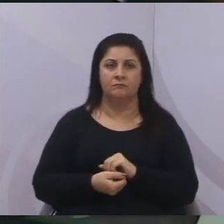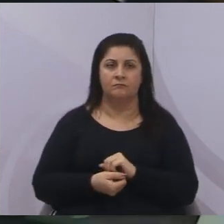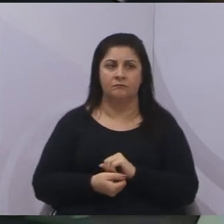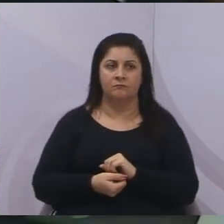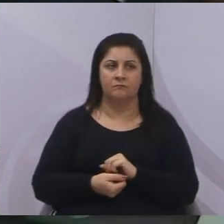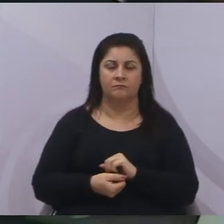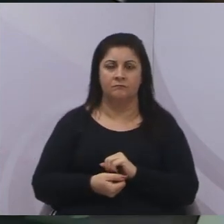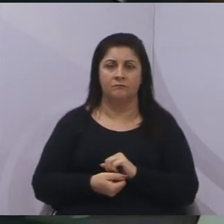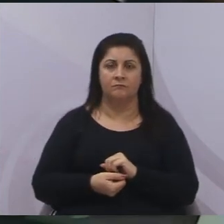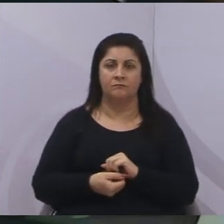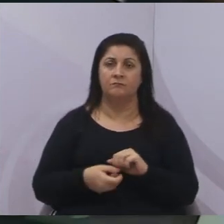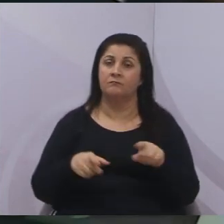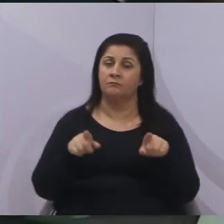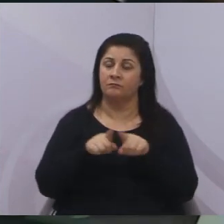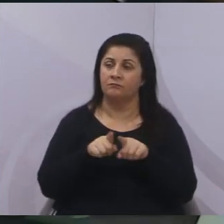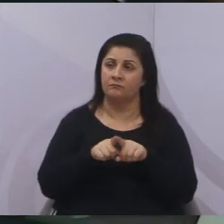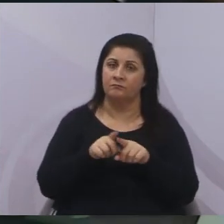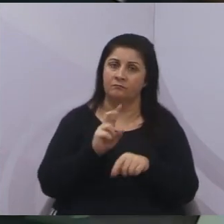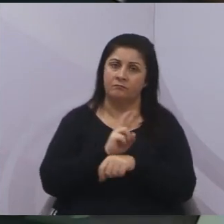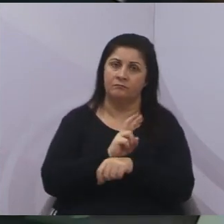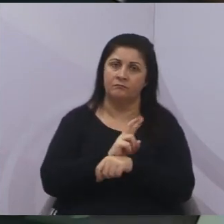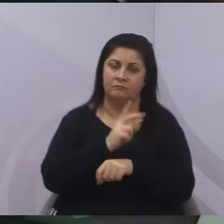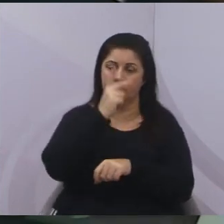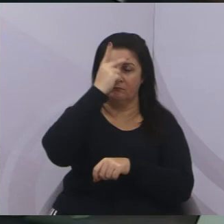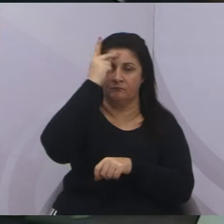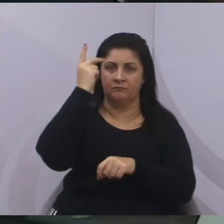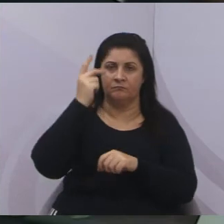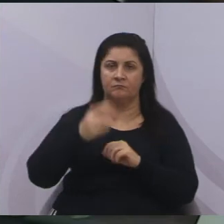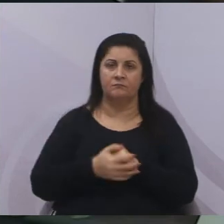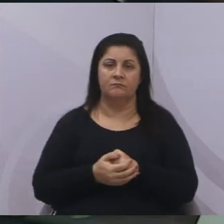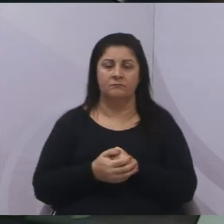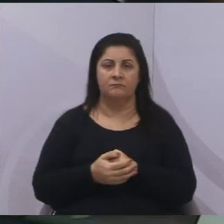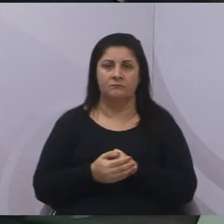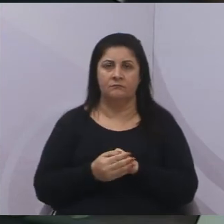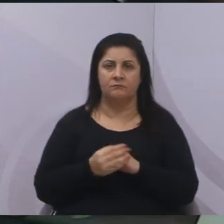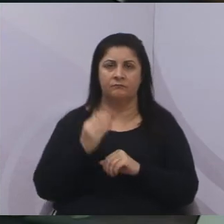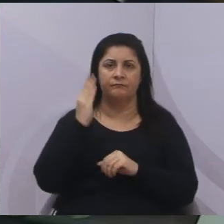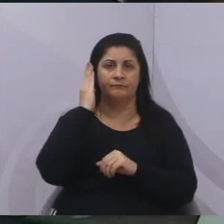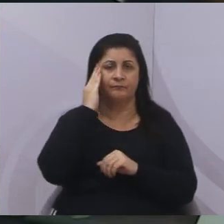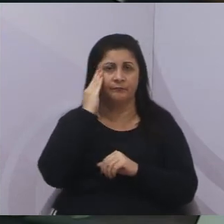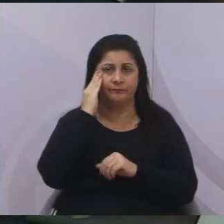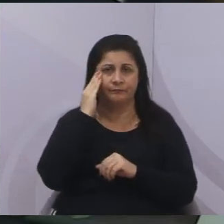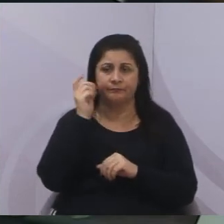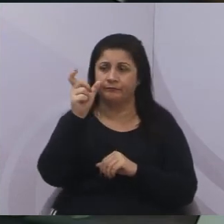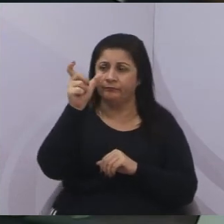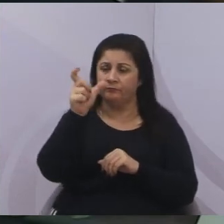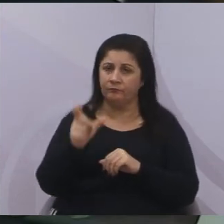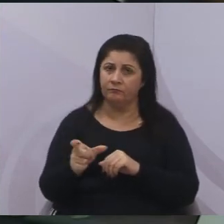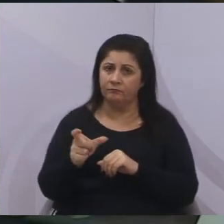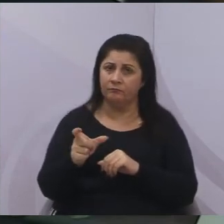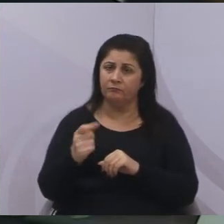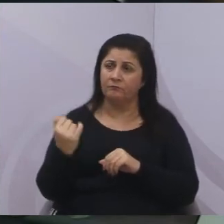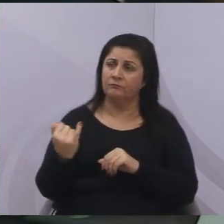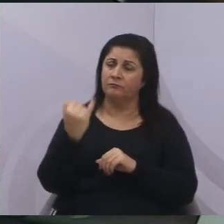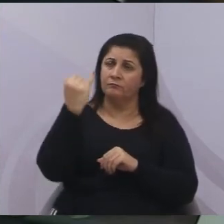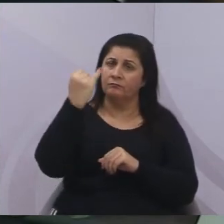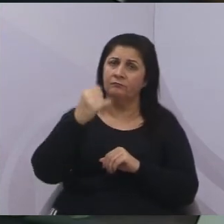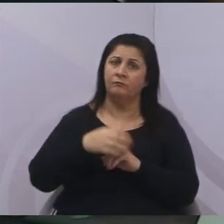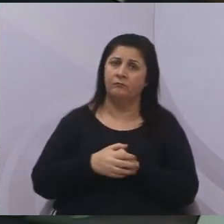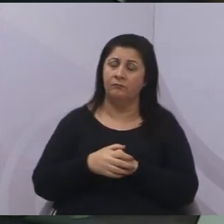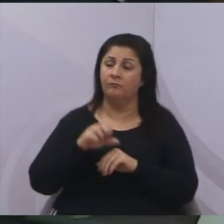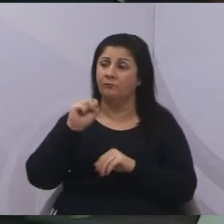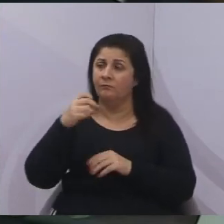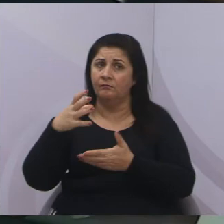tratamos de pessoas também, né? E sabemos o quanto essas pessoas têm um valor quando elas